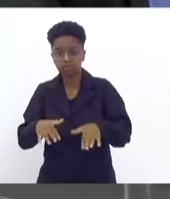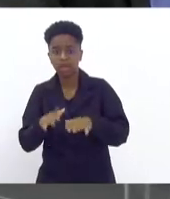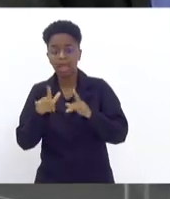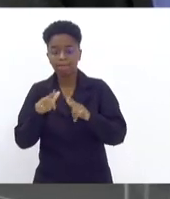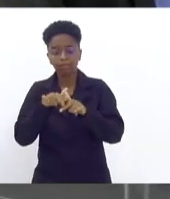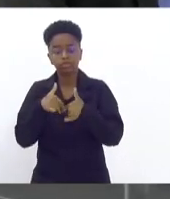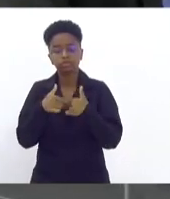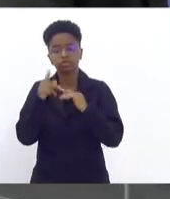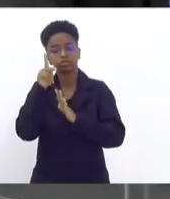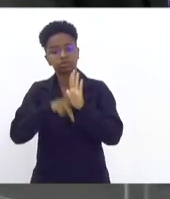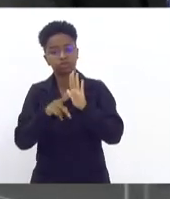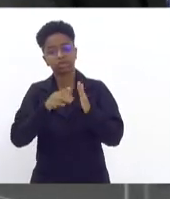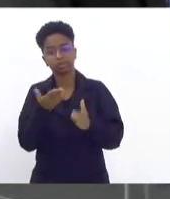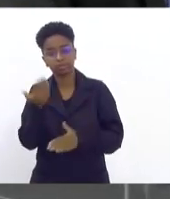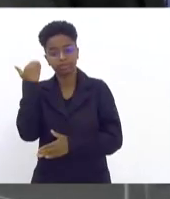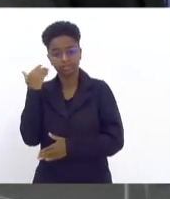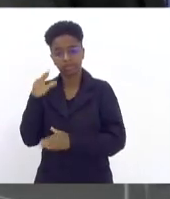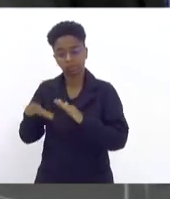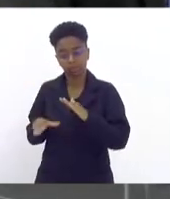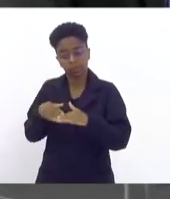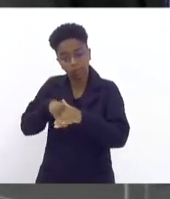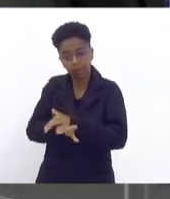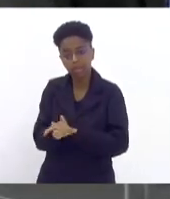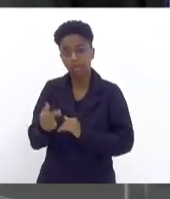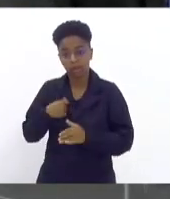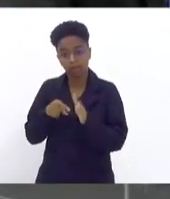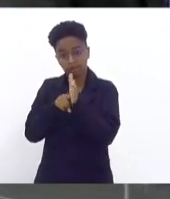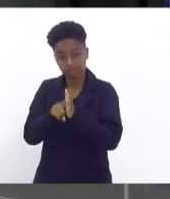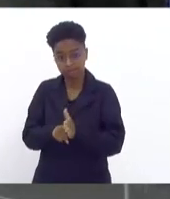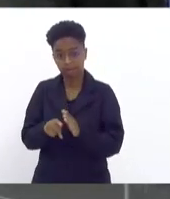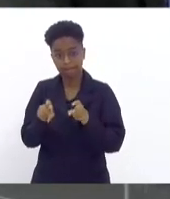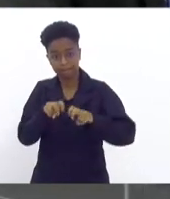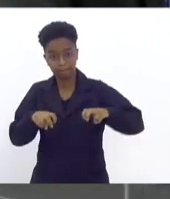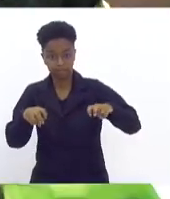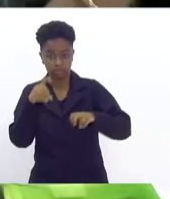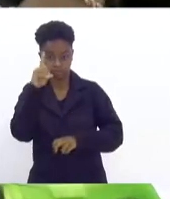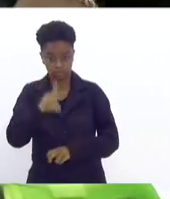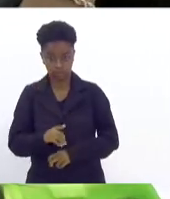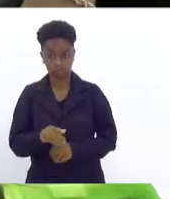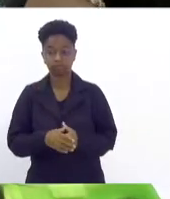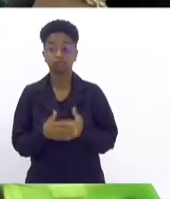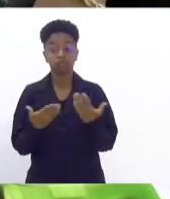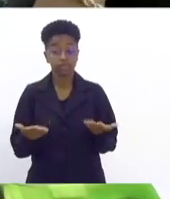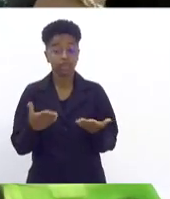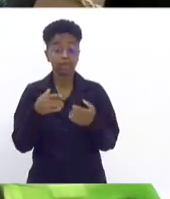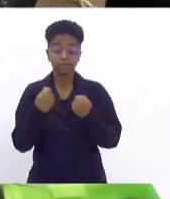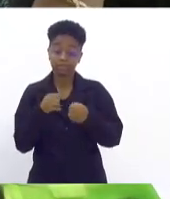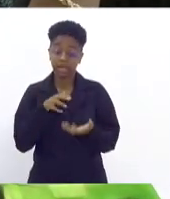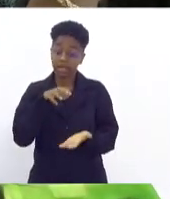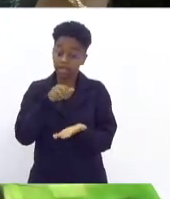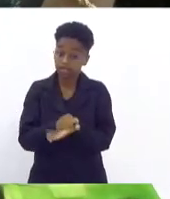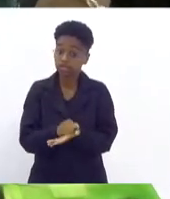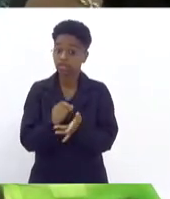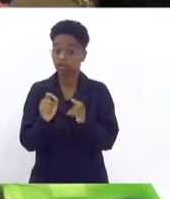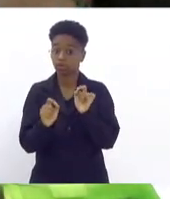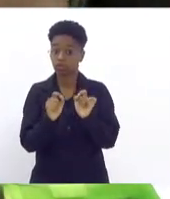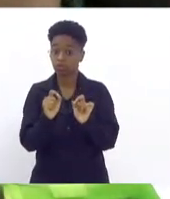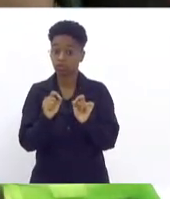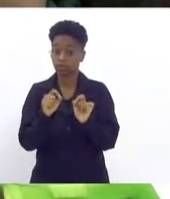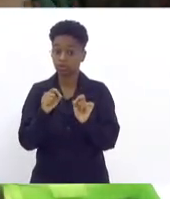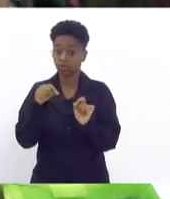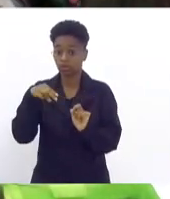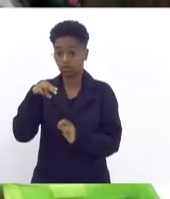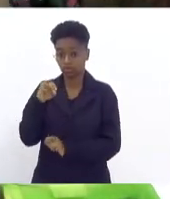anterior estar arquivado. Para fazer uma consulta à mesa diretora. Aliás, senhor presidente, registre-se que o note